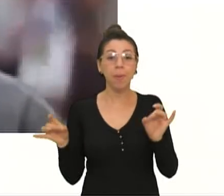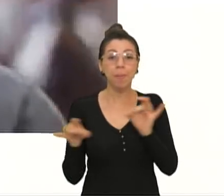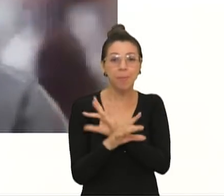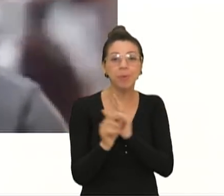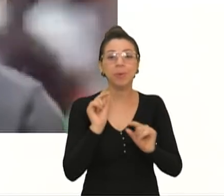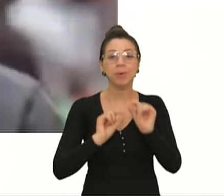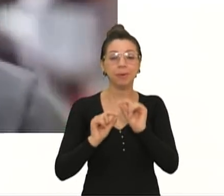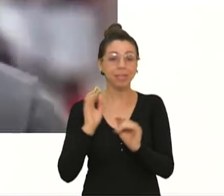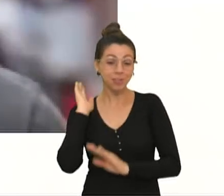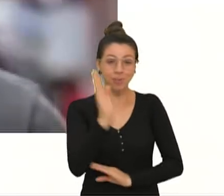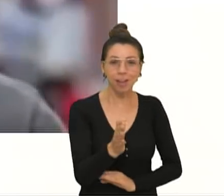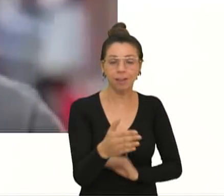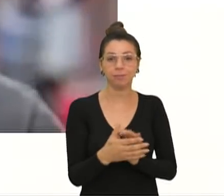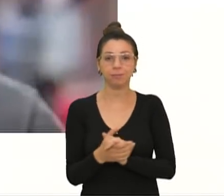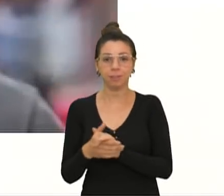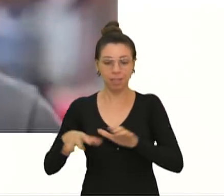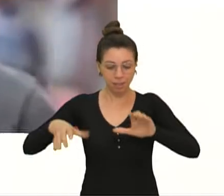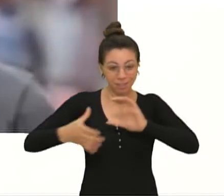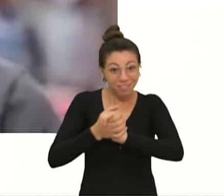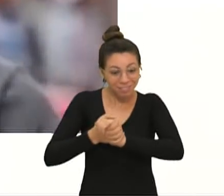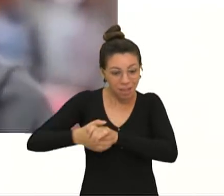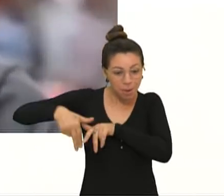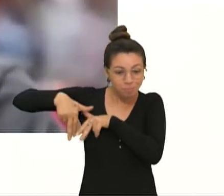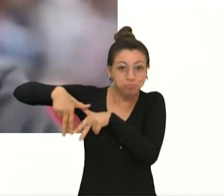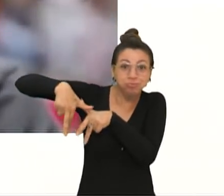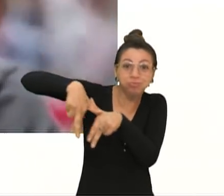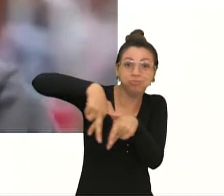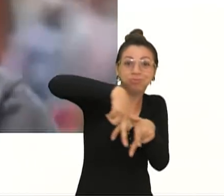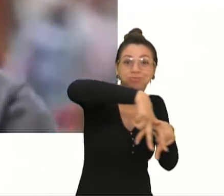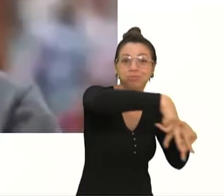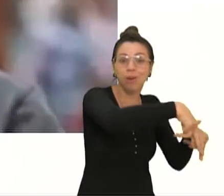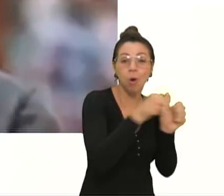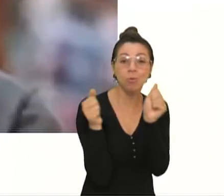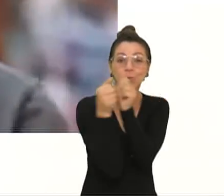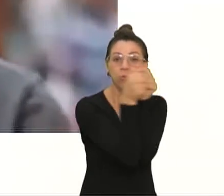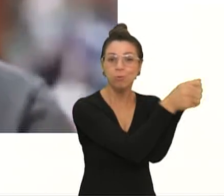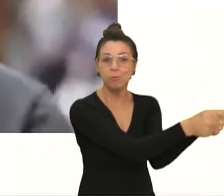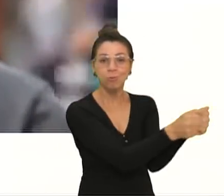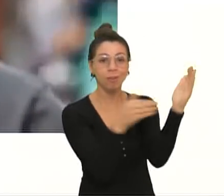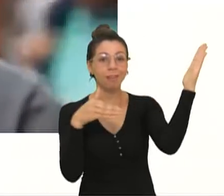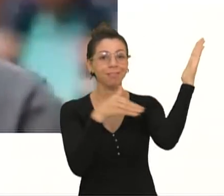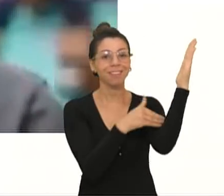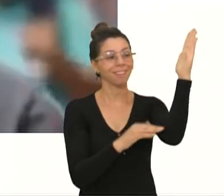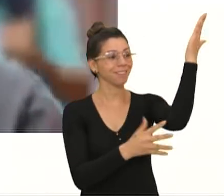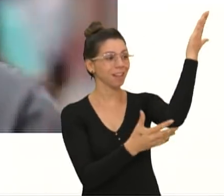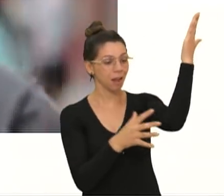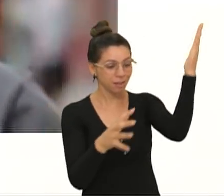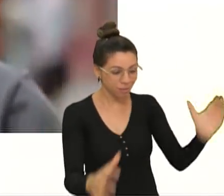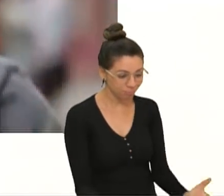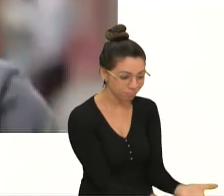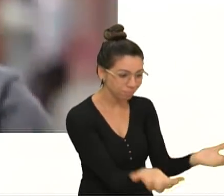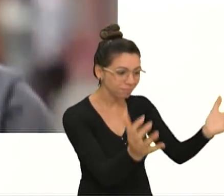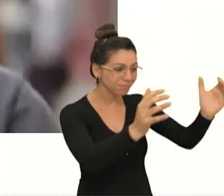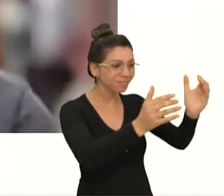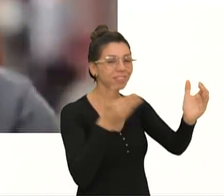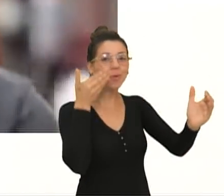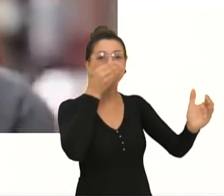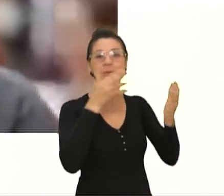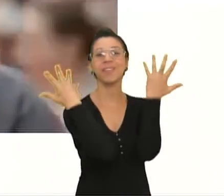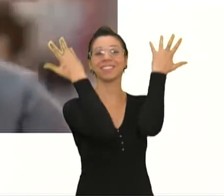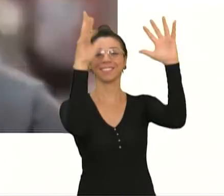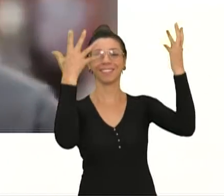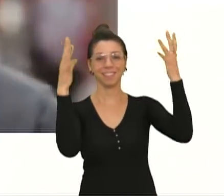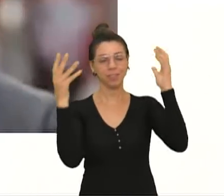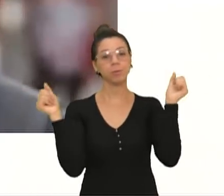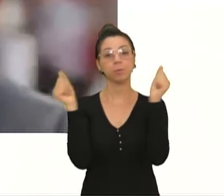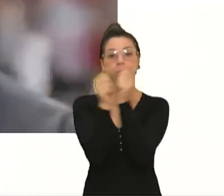ele disse já. Todas deram as mãos e correram juntas até a árvore, pegaram o cesto juntas e comemoraram